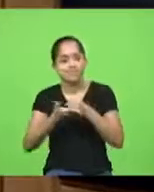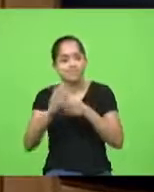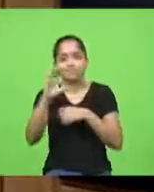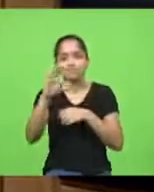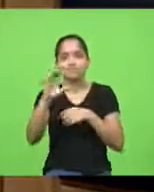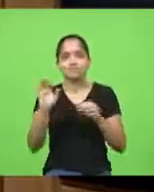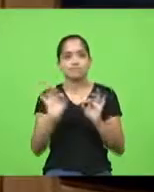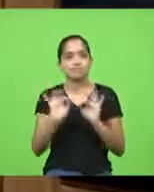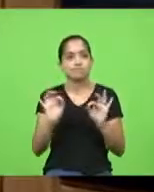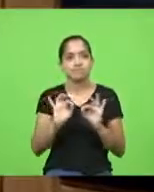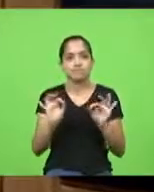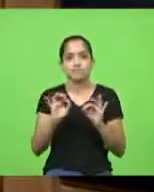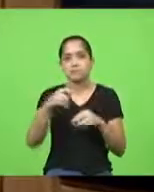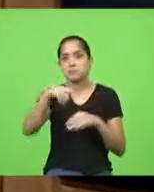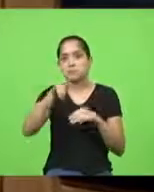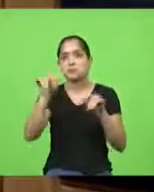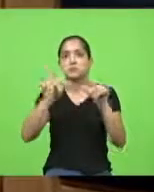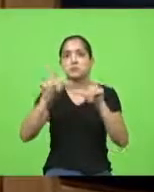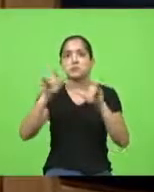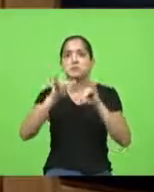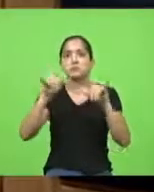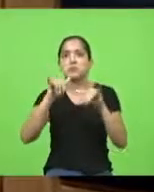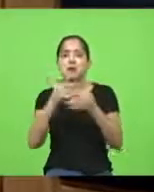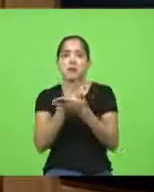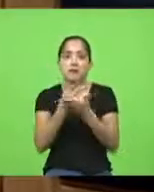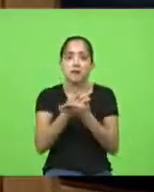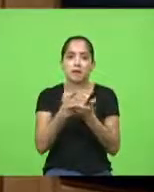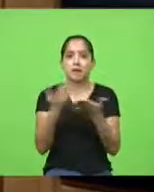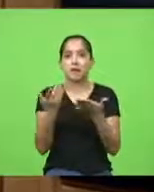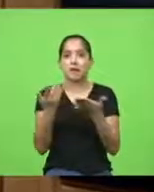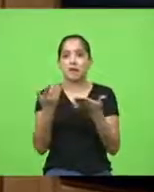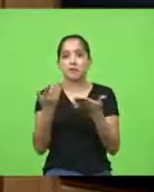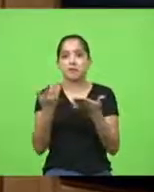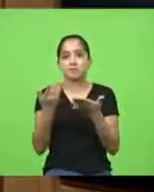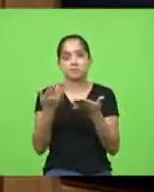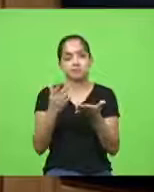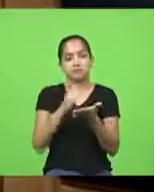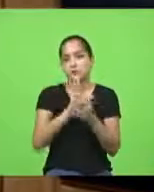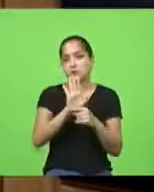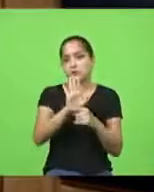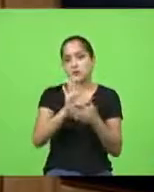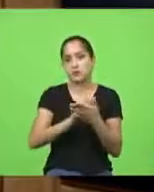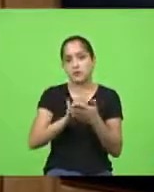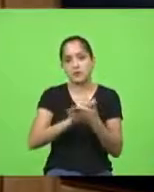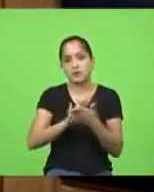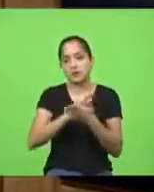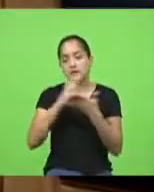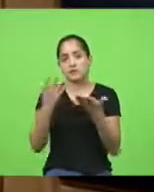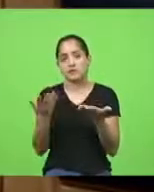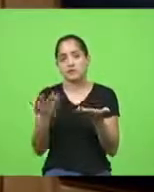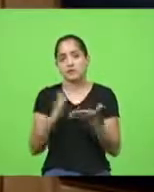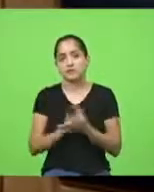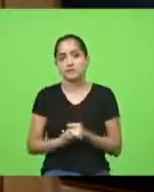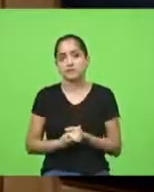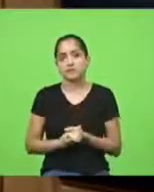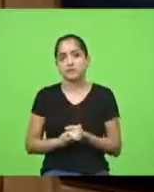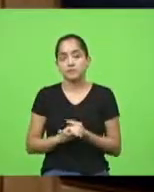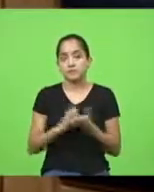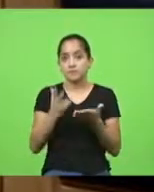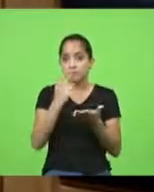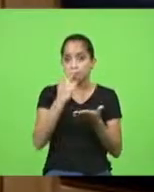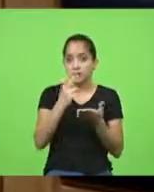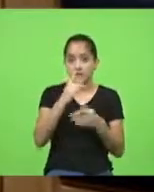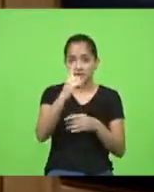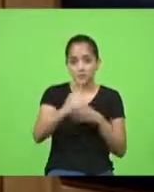adianta depois ir na imprensa dizer que realmente errou, que o decreto do final de semana realmente não teve eficiência. Parece que em um ano